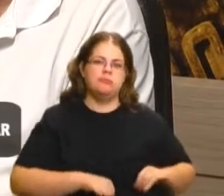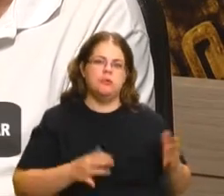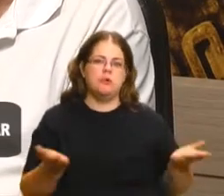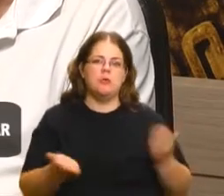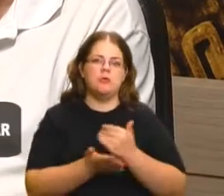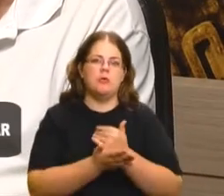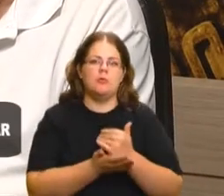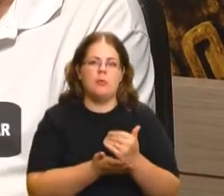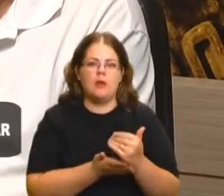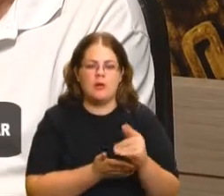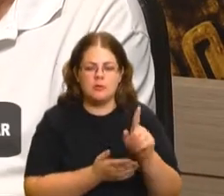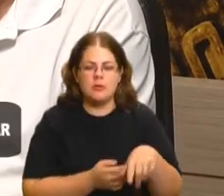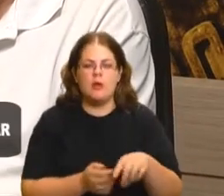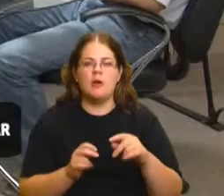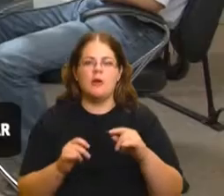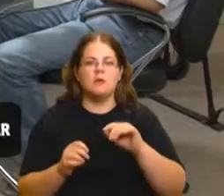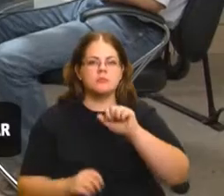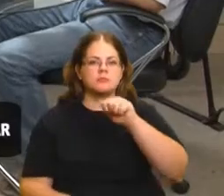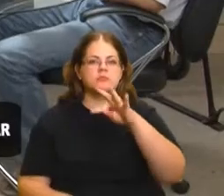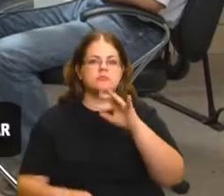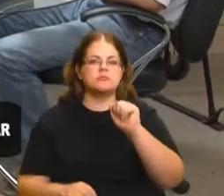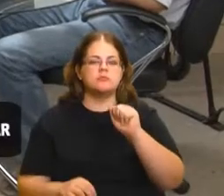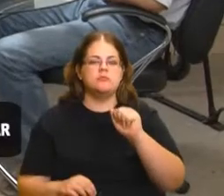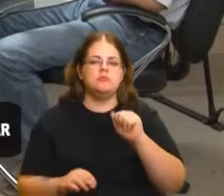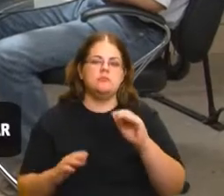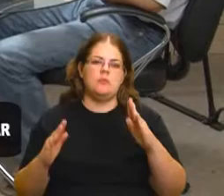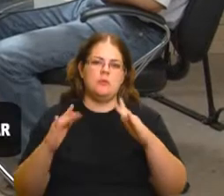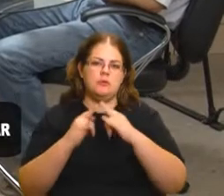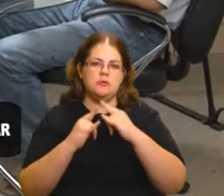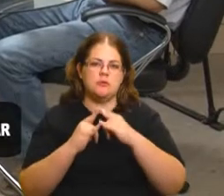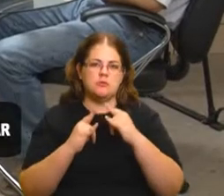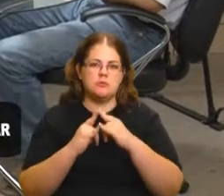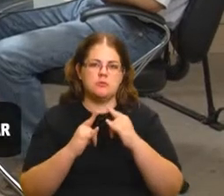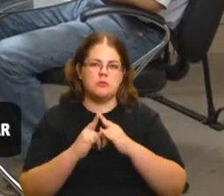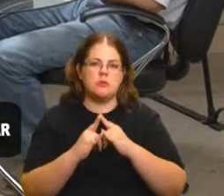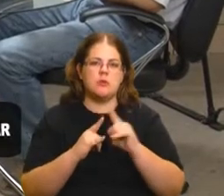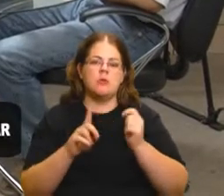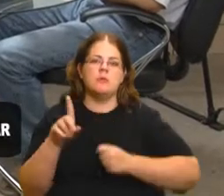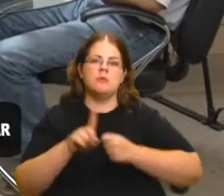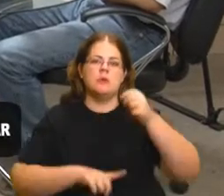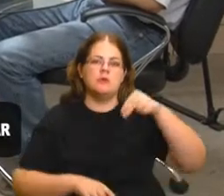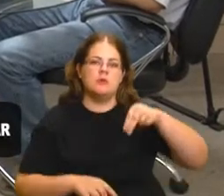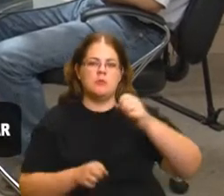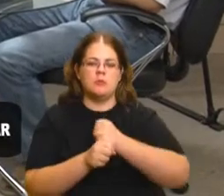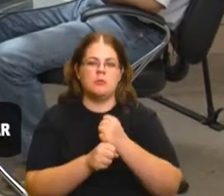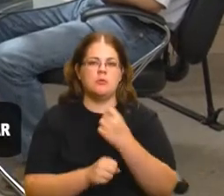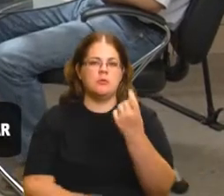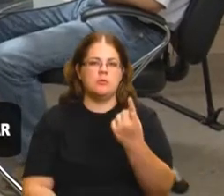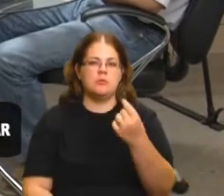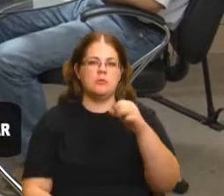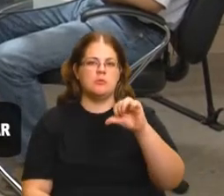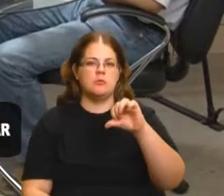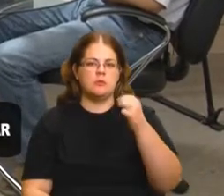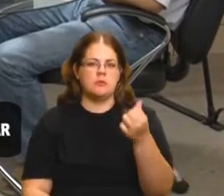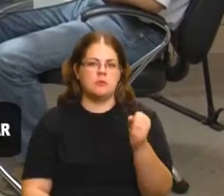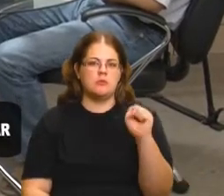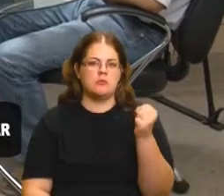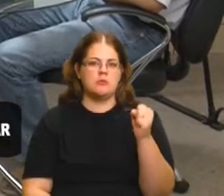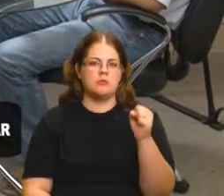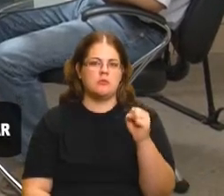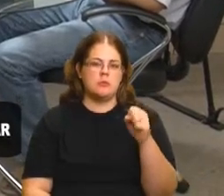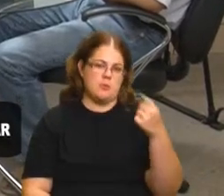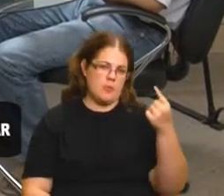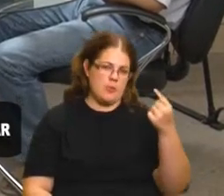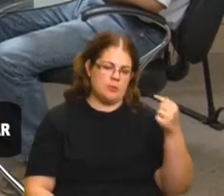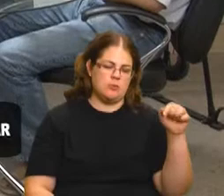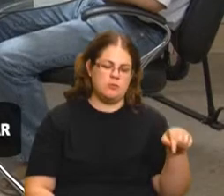iniciar a partir do ato institucional número 5. 1968. Novembro de 68. Bom, não foi o primeiro